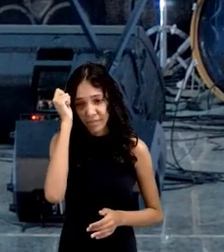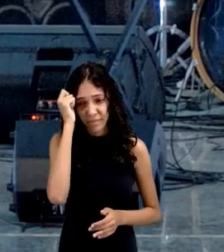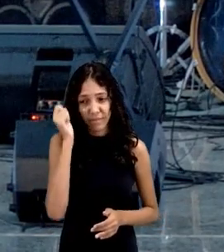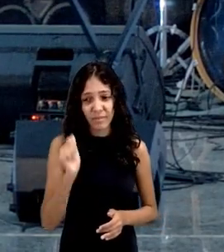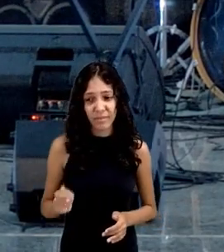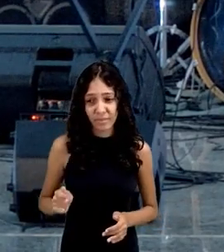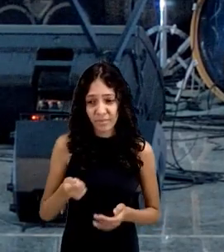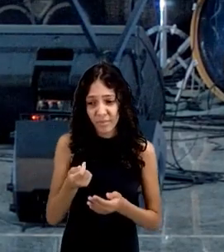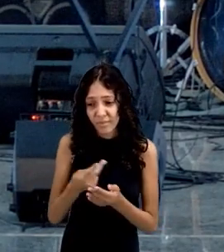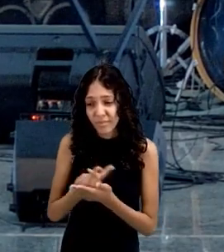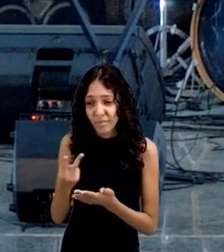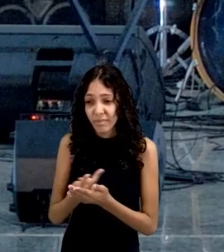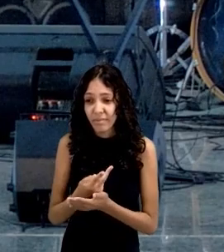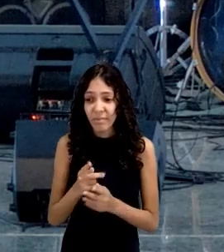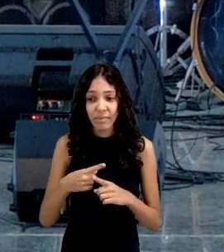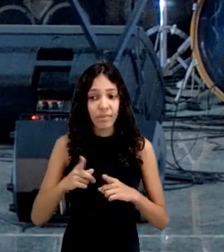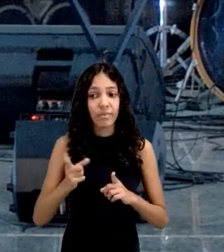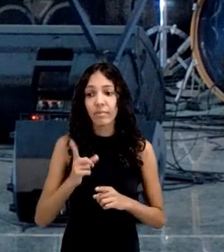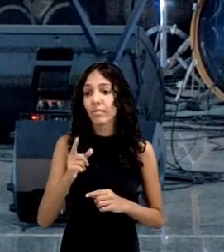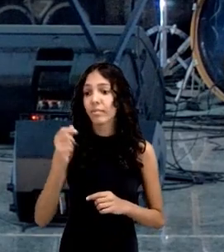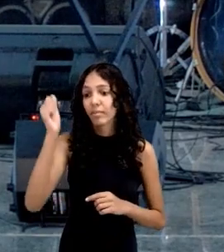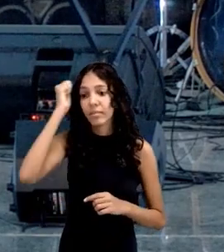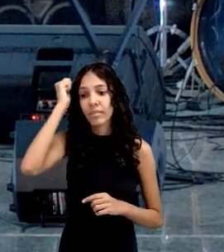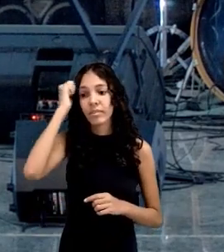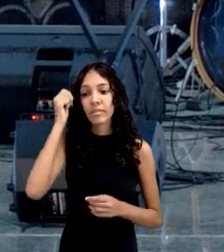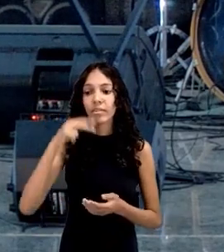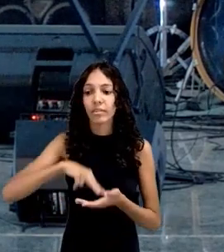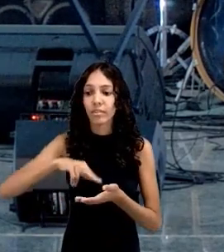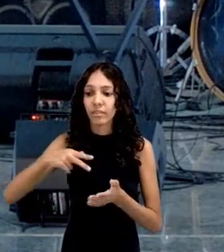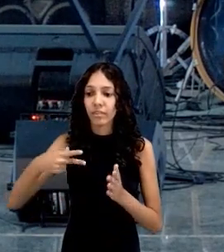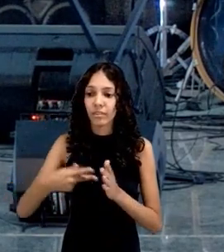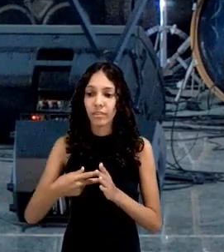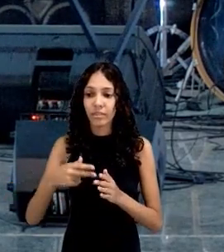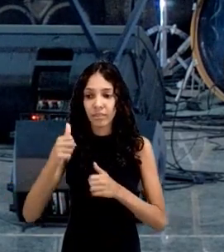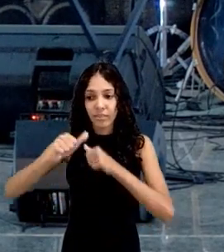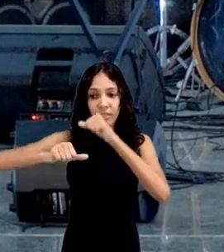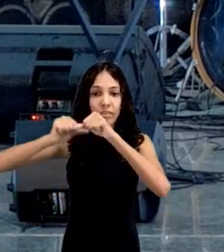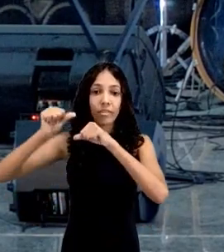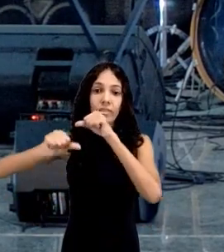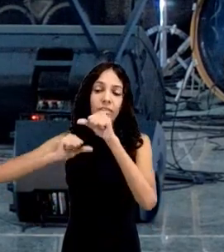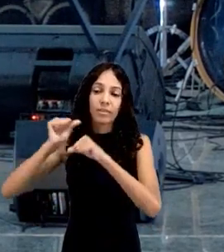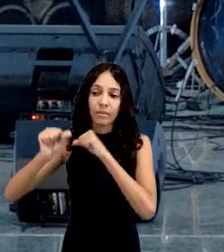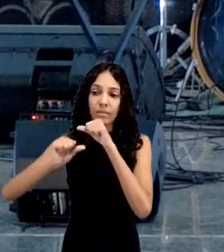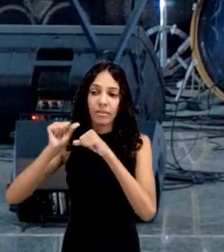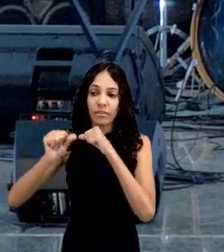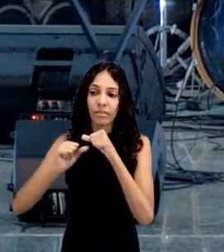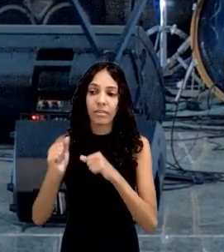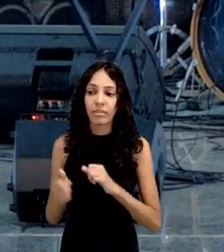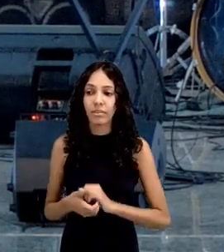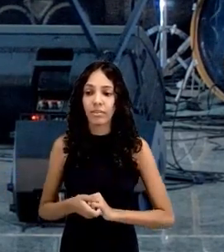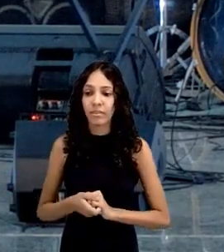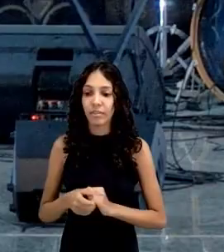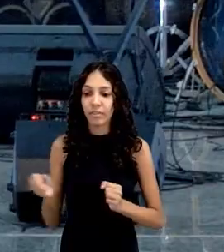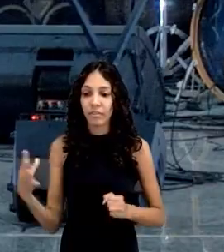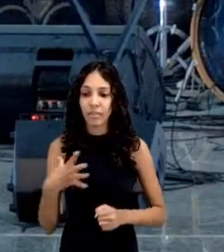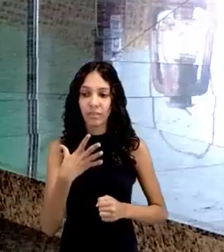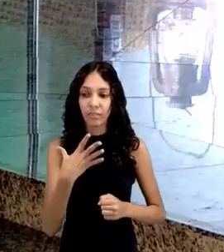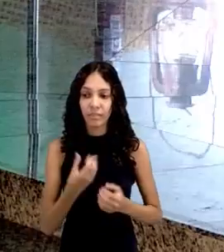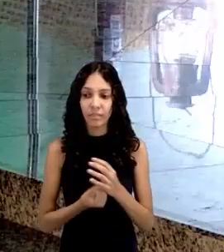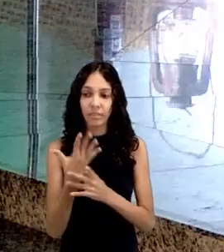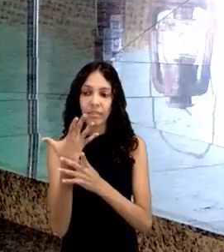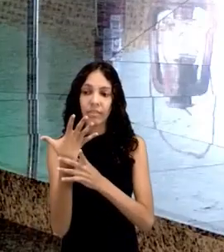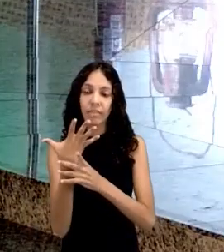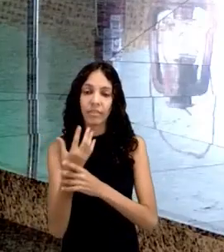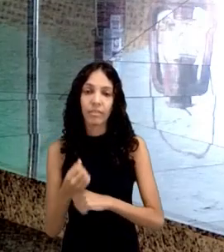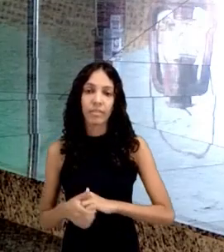a recriação da criatura. São todos os valores que o reino das trevas colocou na sua mente, desde a sua infância, dentro do seu lar,